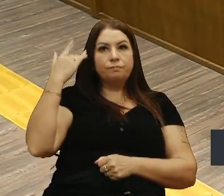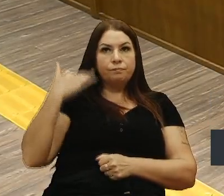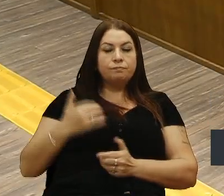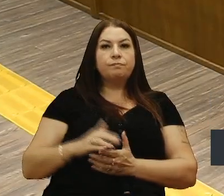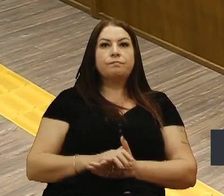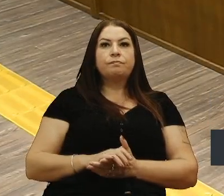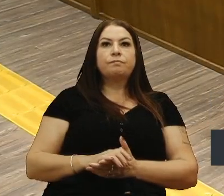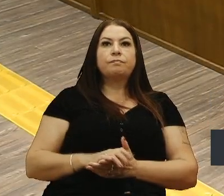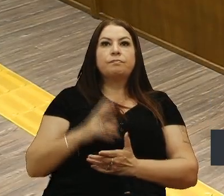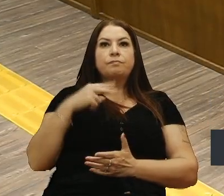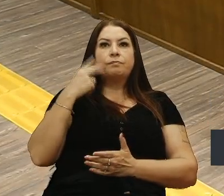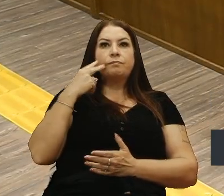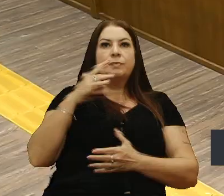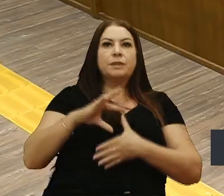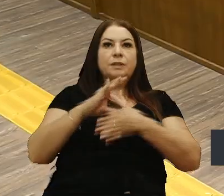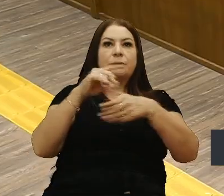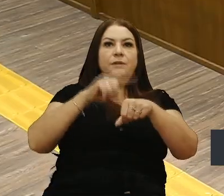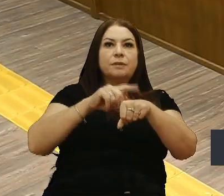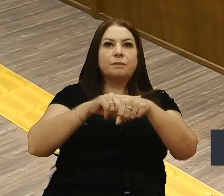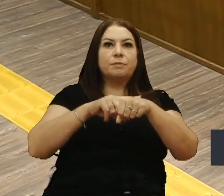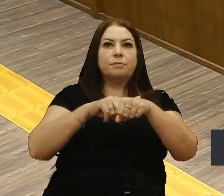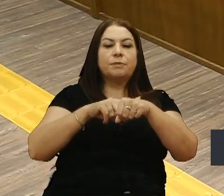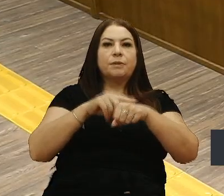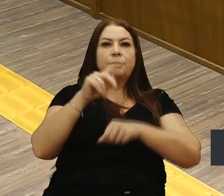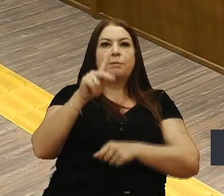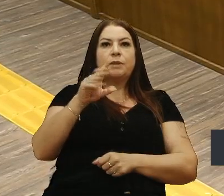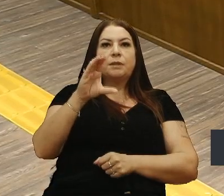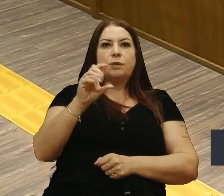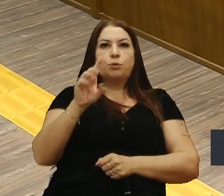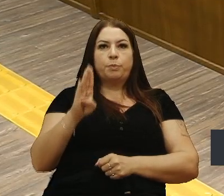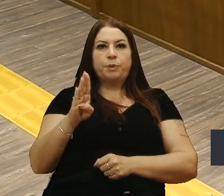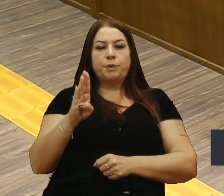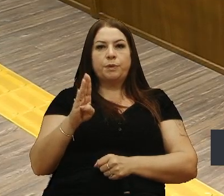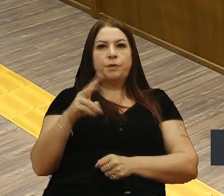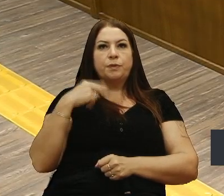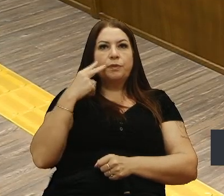Mello. Com a palavra em declaração de líder da bancada do PCdoB, vereador